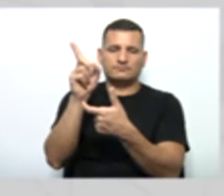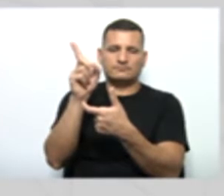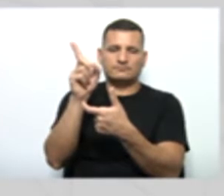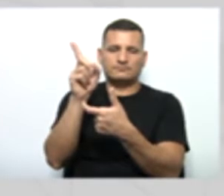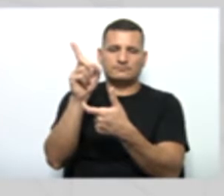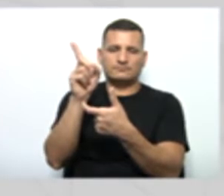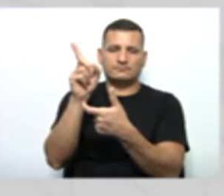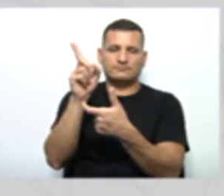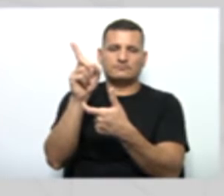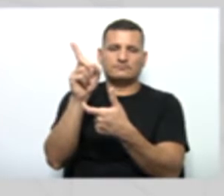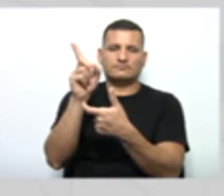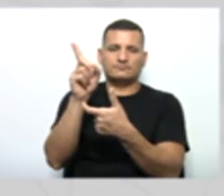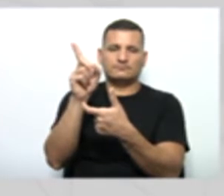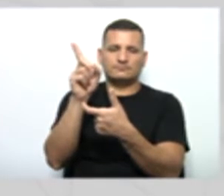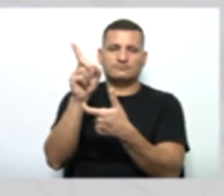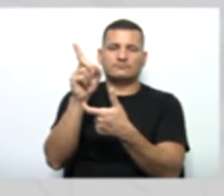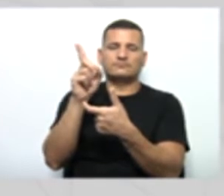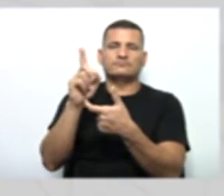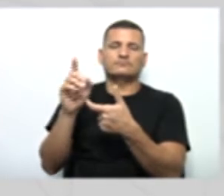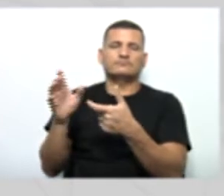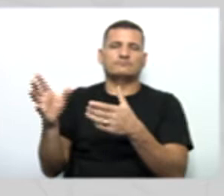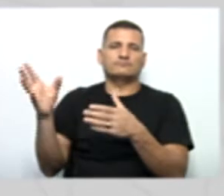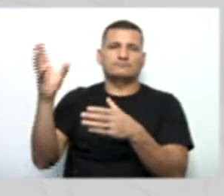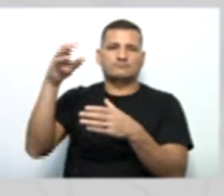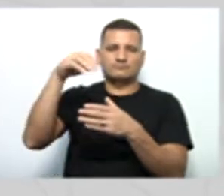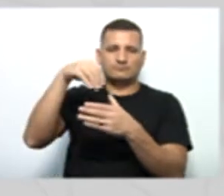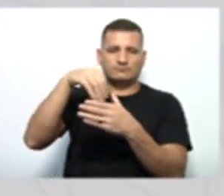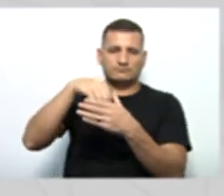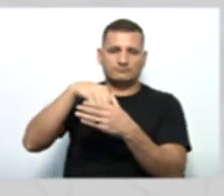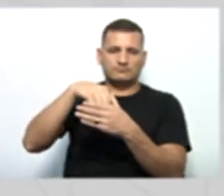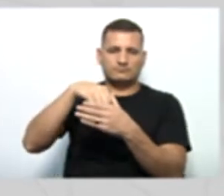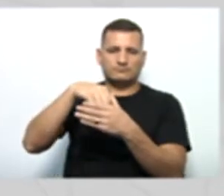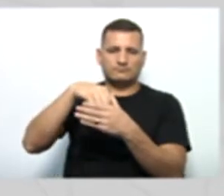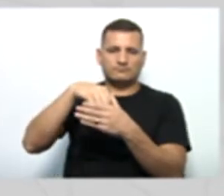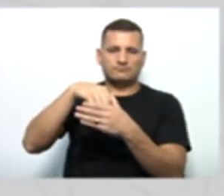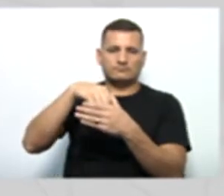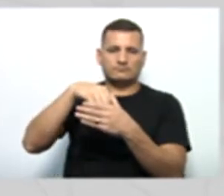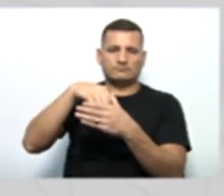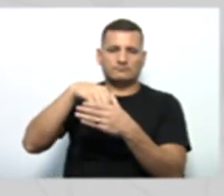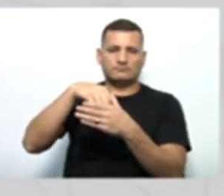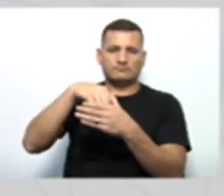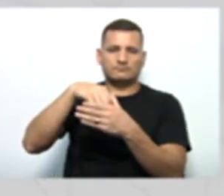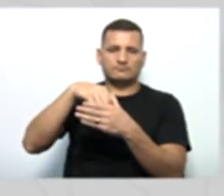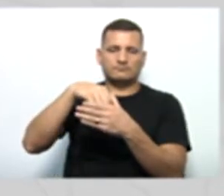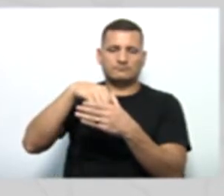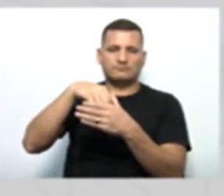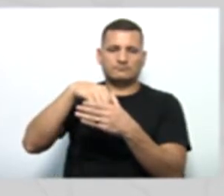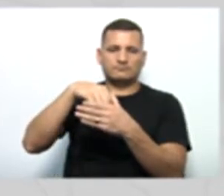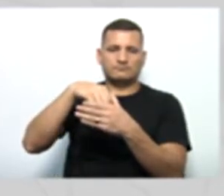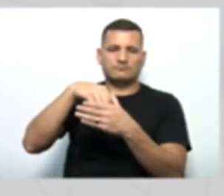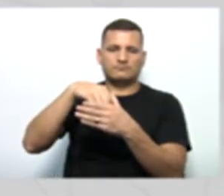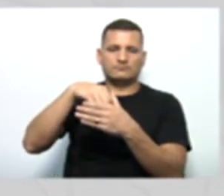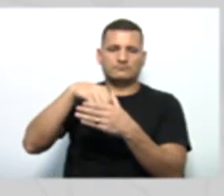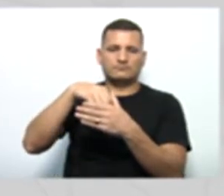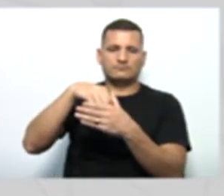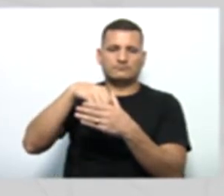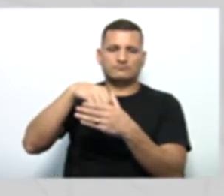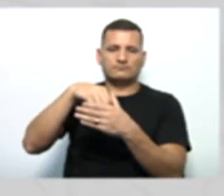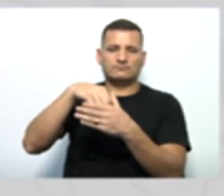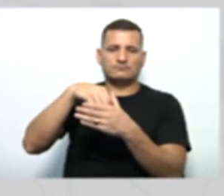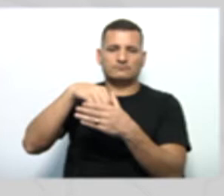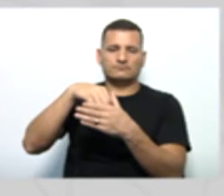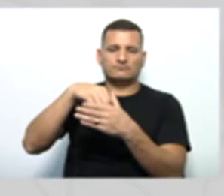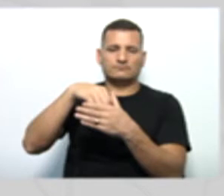Na inclusão, certo? Olha lá, ó. Ao ser executado, deve executar outro caso de uso